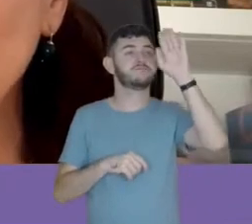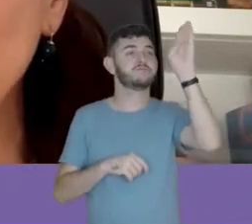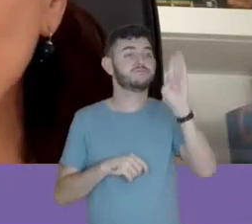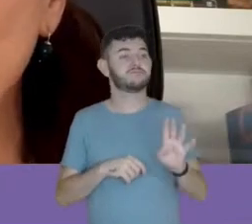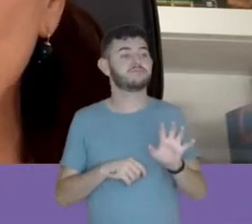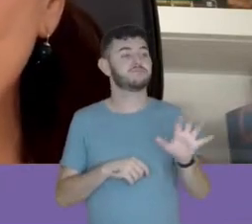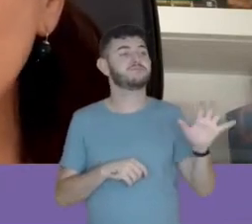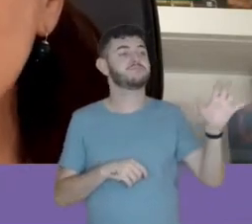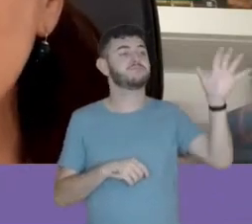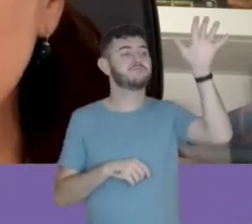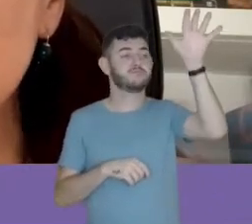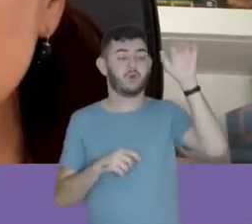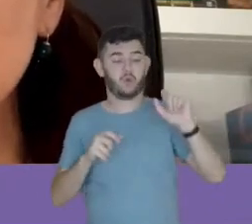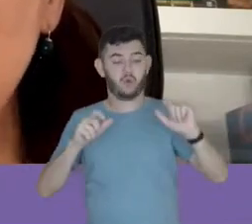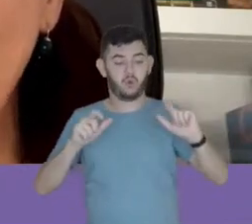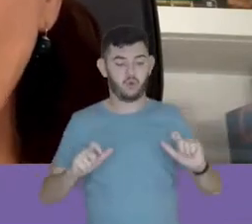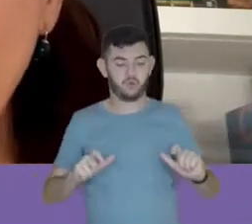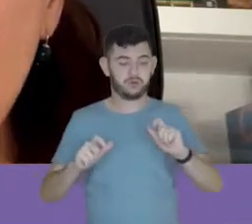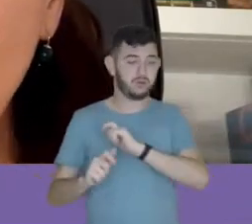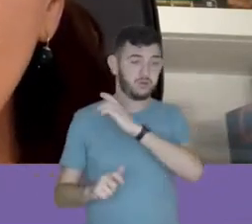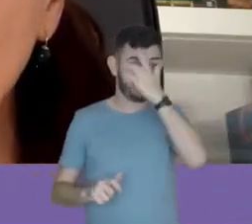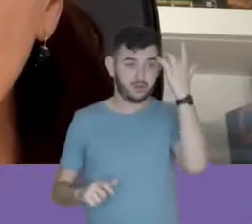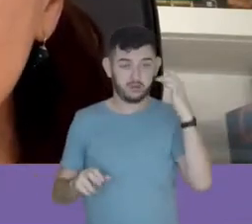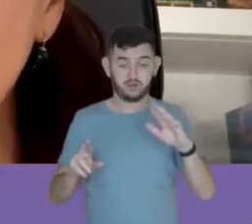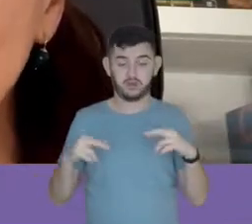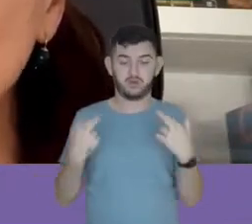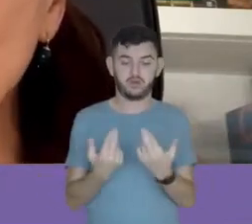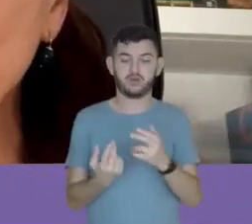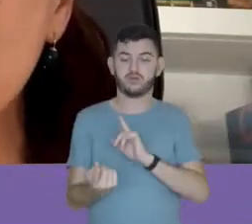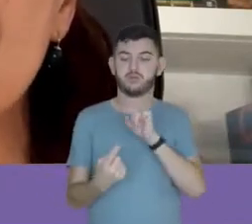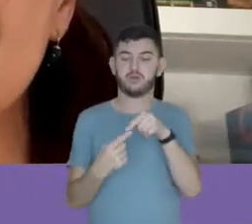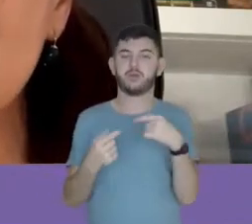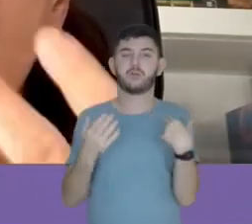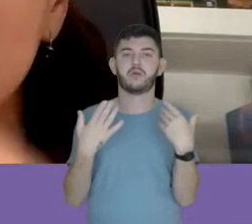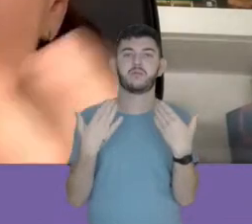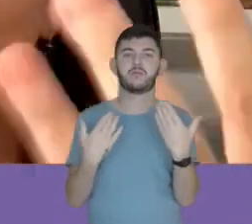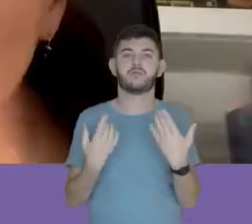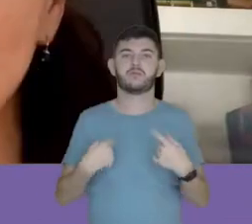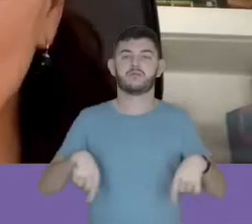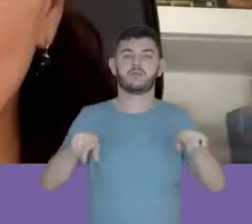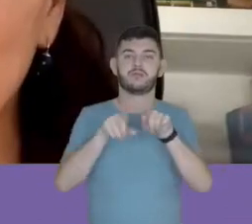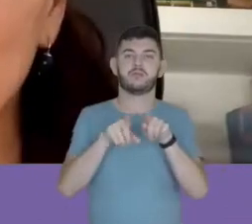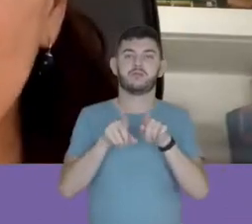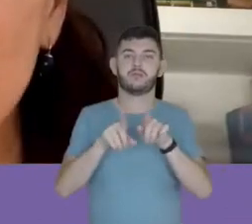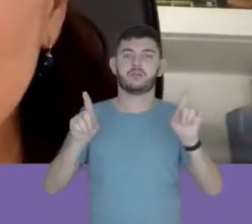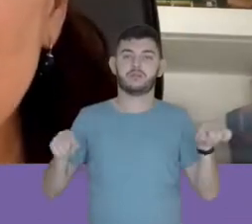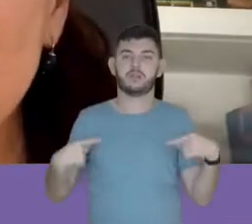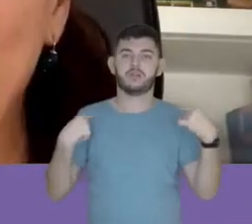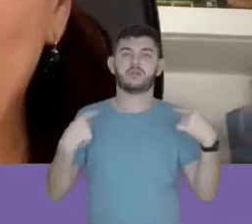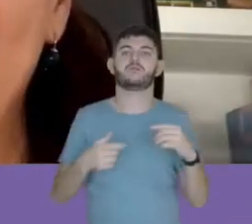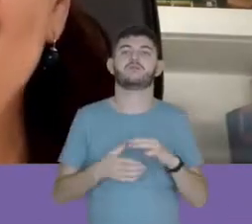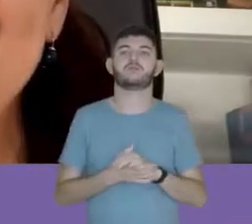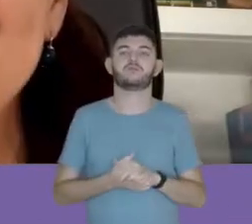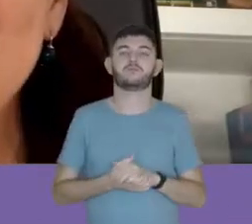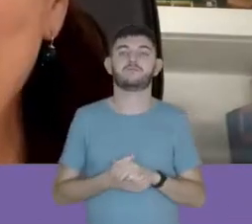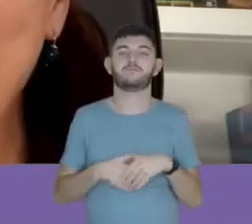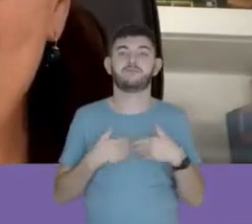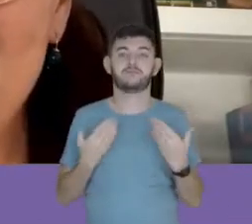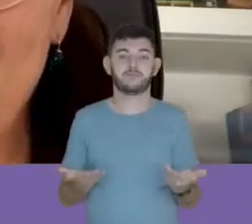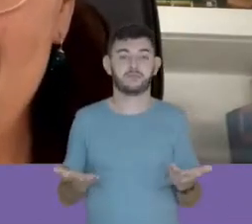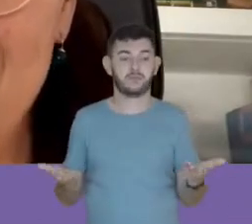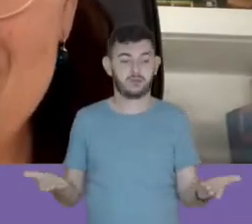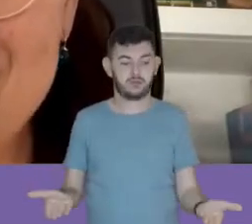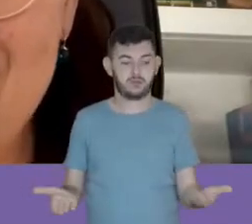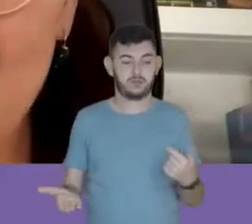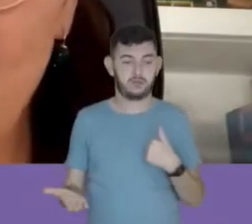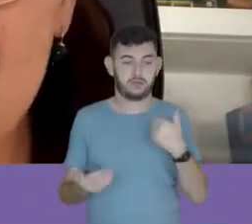nos locais onde as pessoas se reúnem para conversar sobre suas necessidades, seus desafios. Então, eu quero agradecer